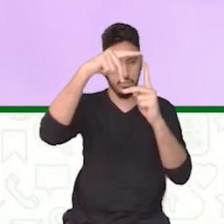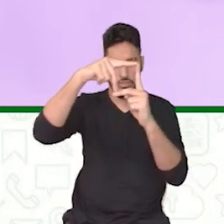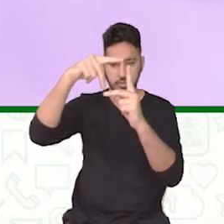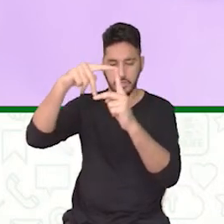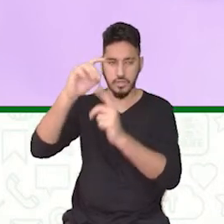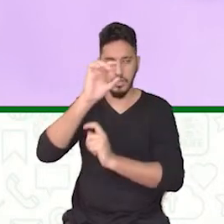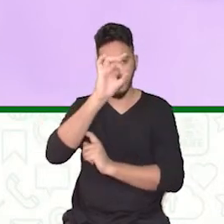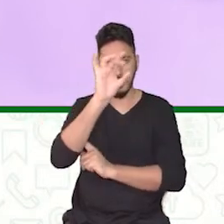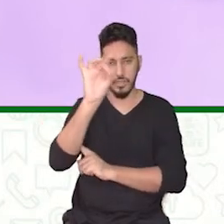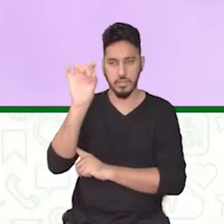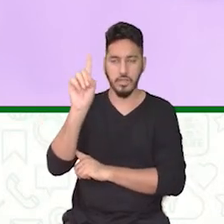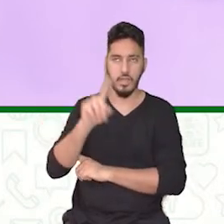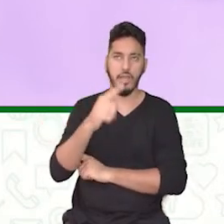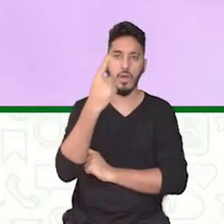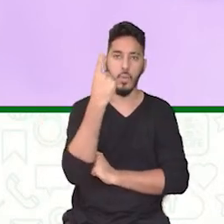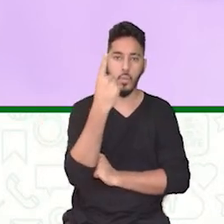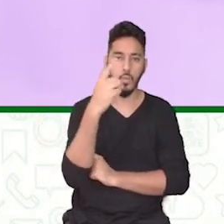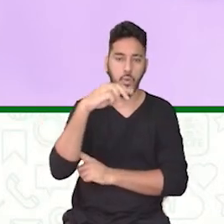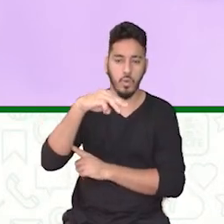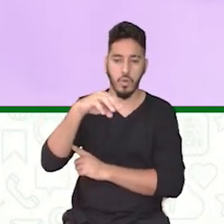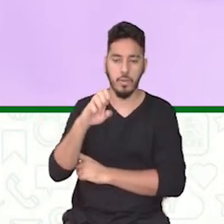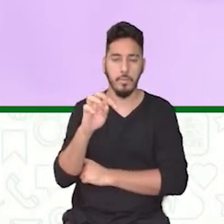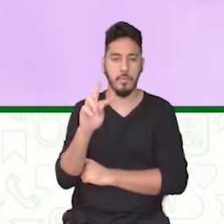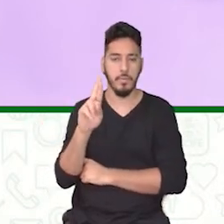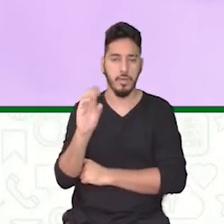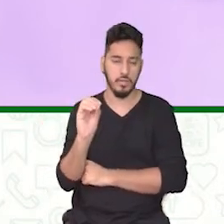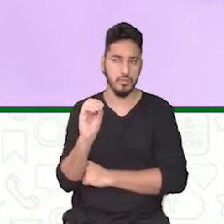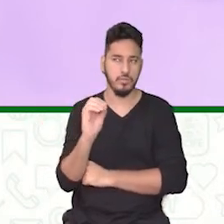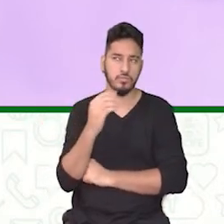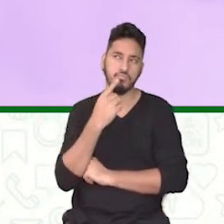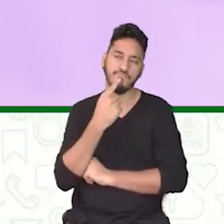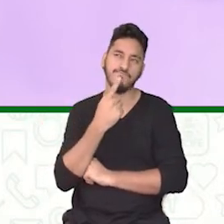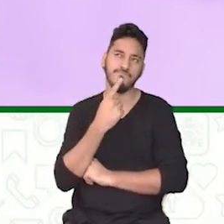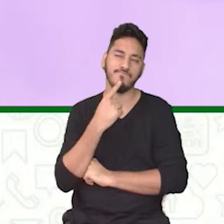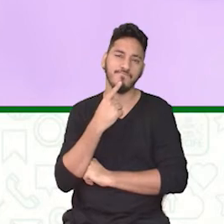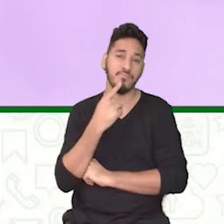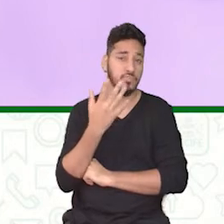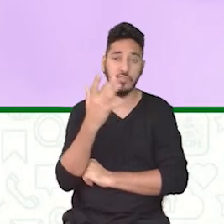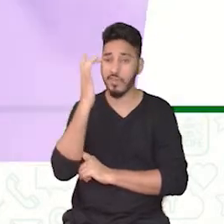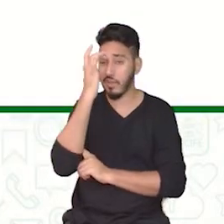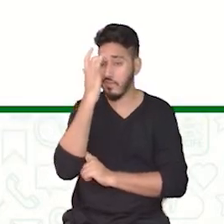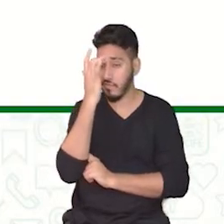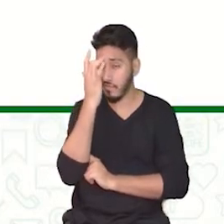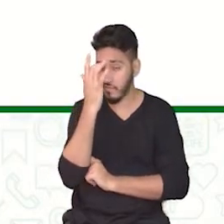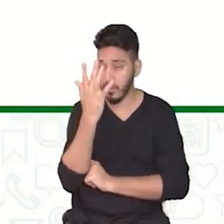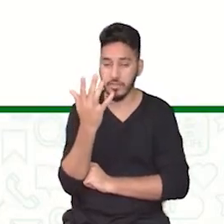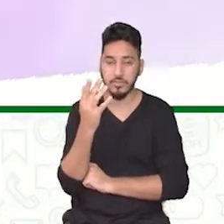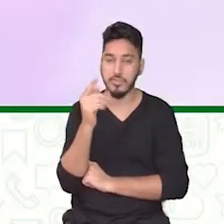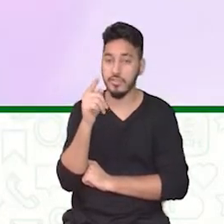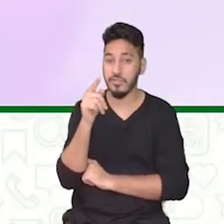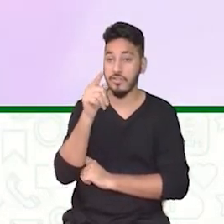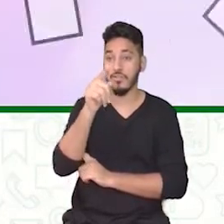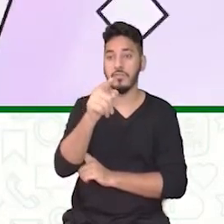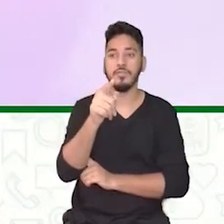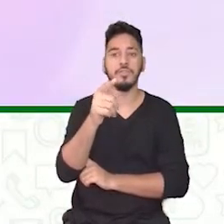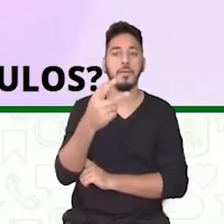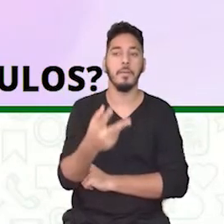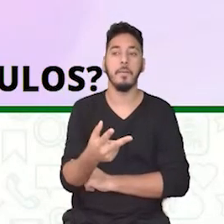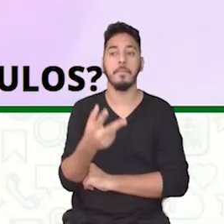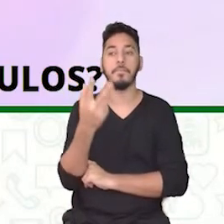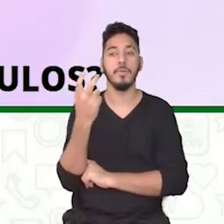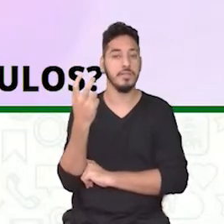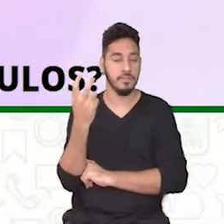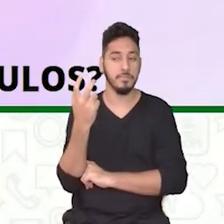né, é 1 metro, não é isso? Então, fica bem mais fácil de você